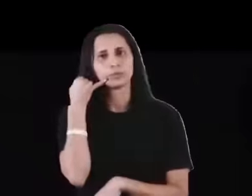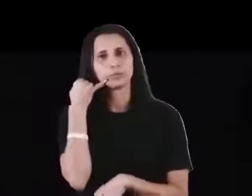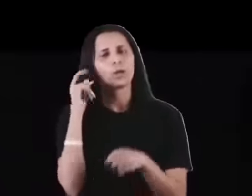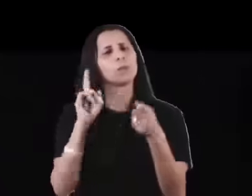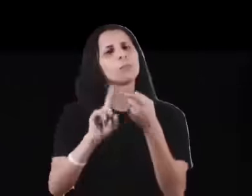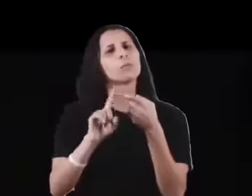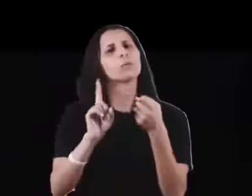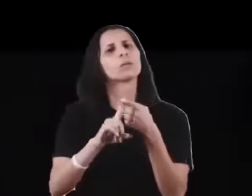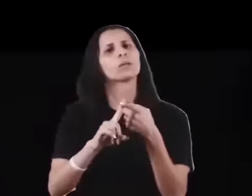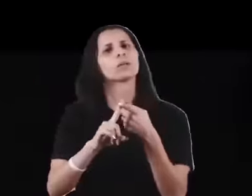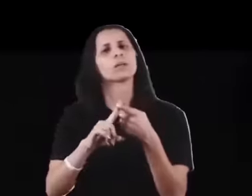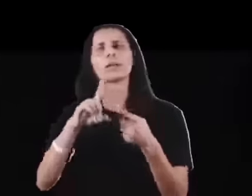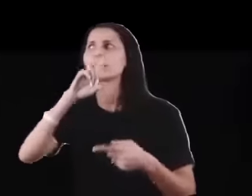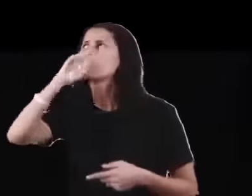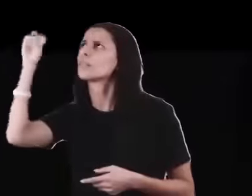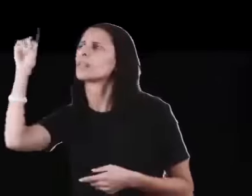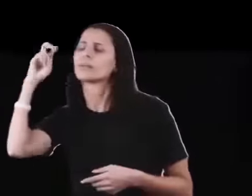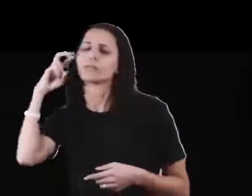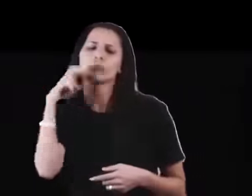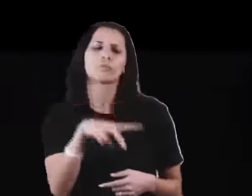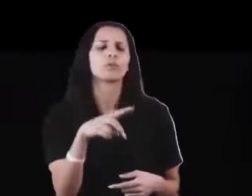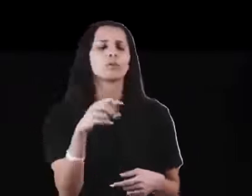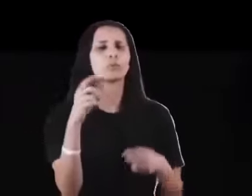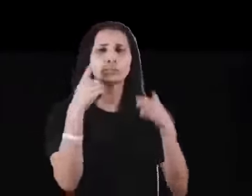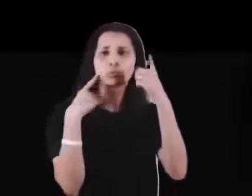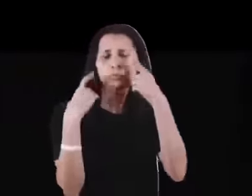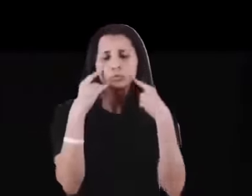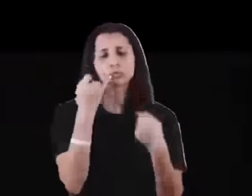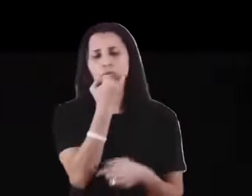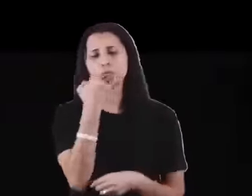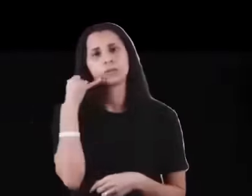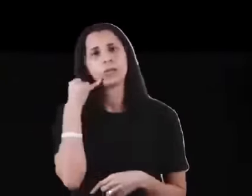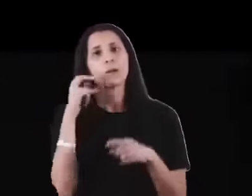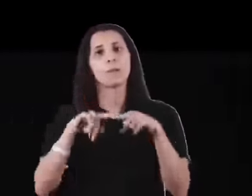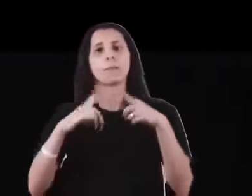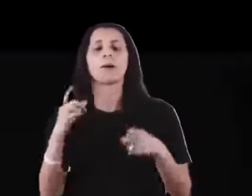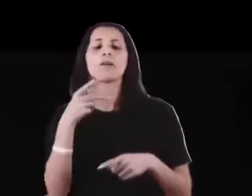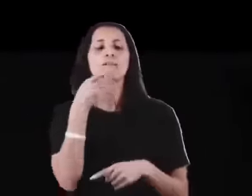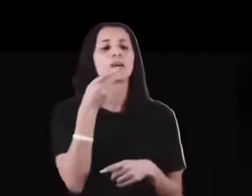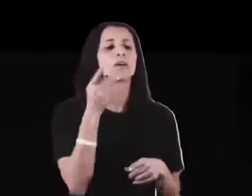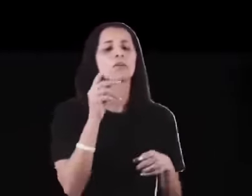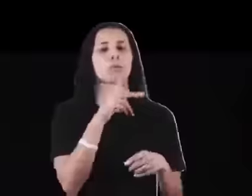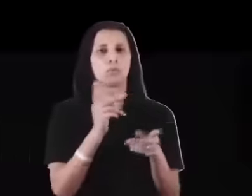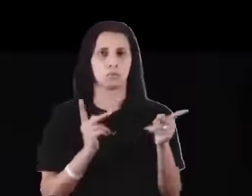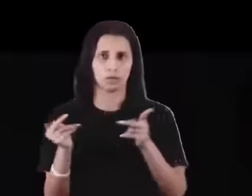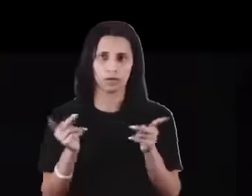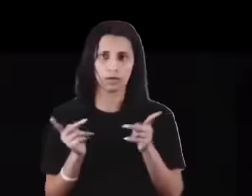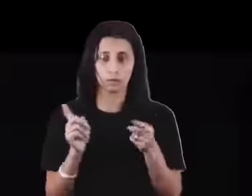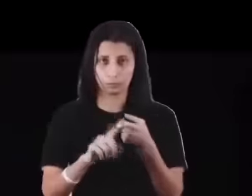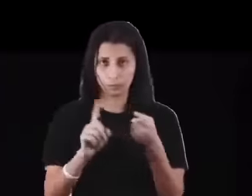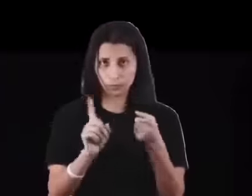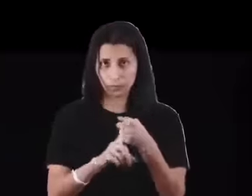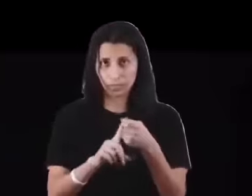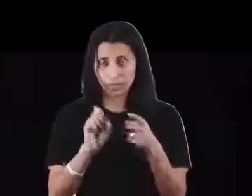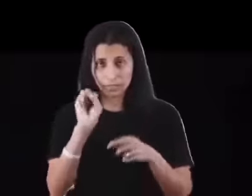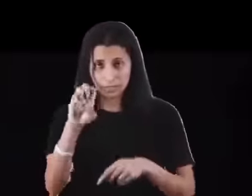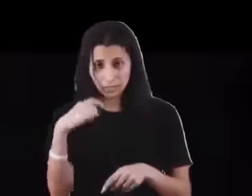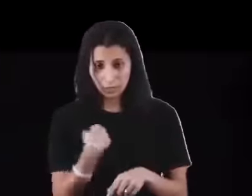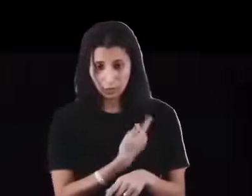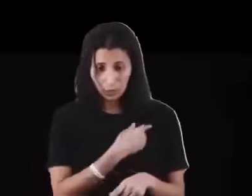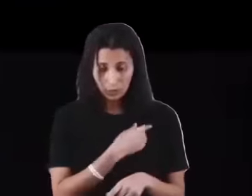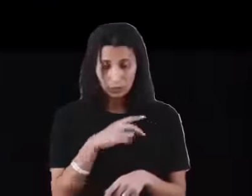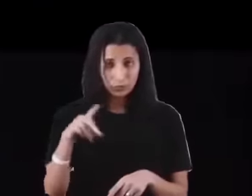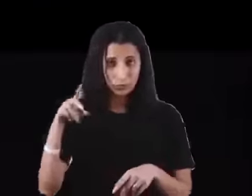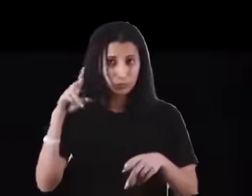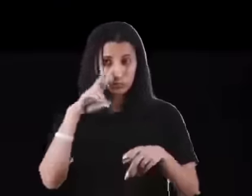ouviu o choro de Ismael mas foi falar com H porque quando a gente não tem mais forças para Clamar Deus ouve o choro de alguém